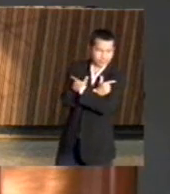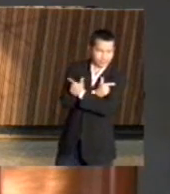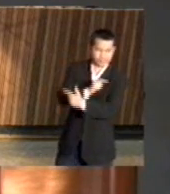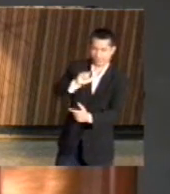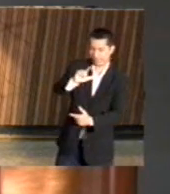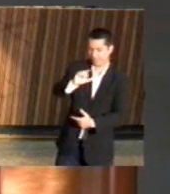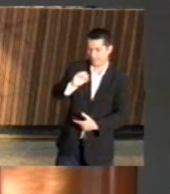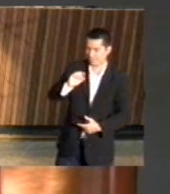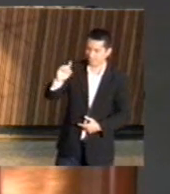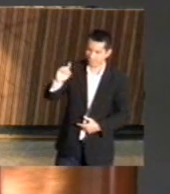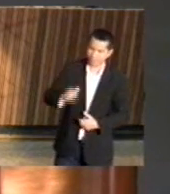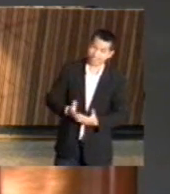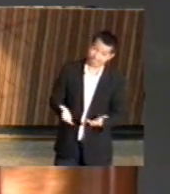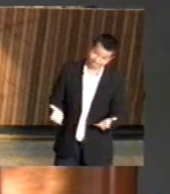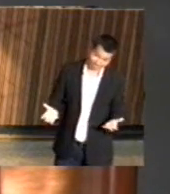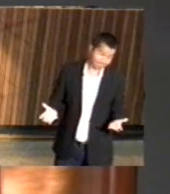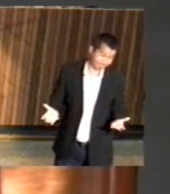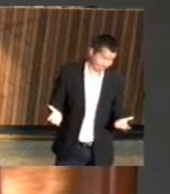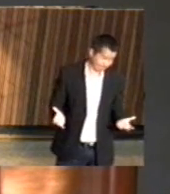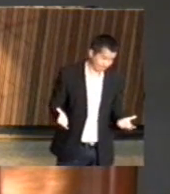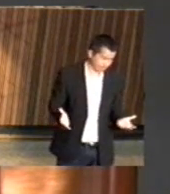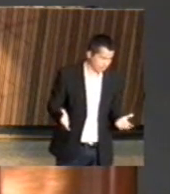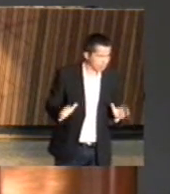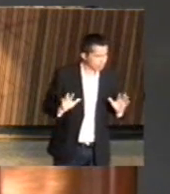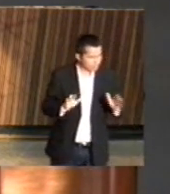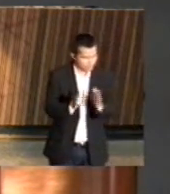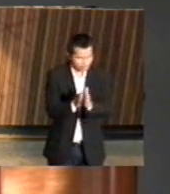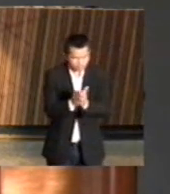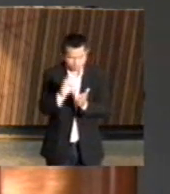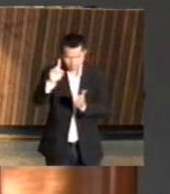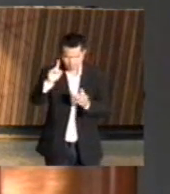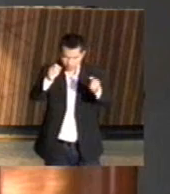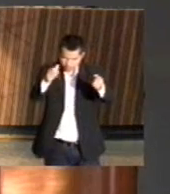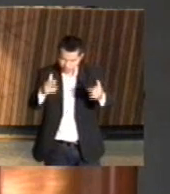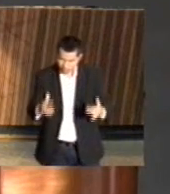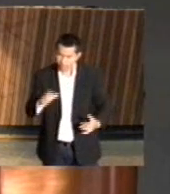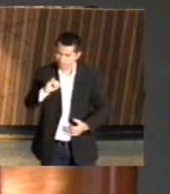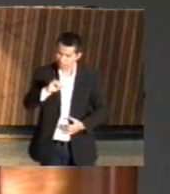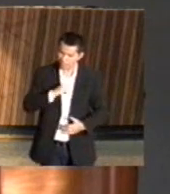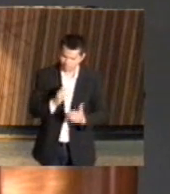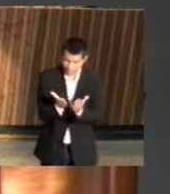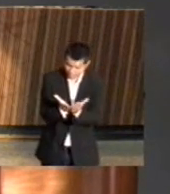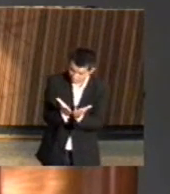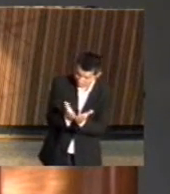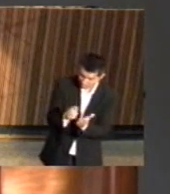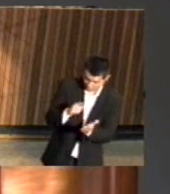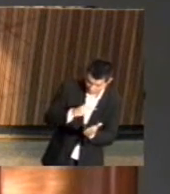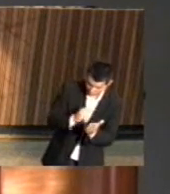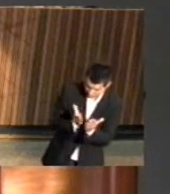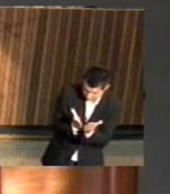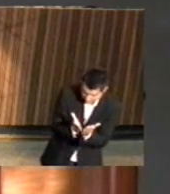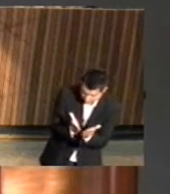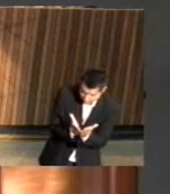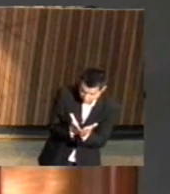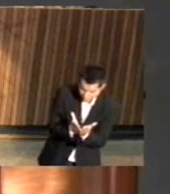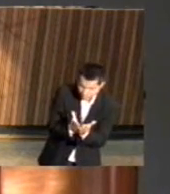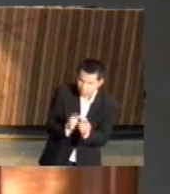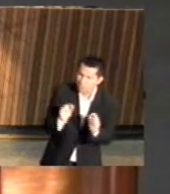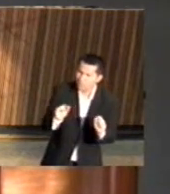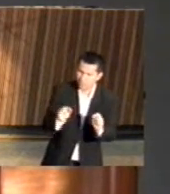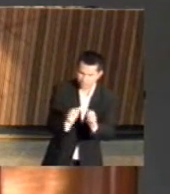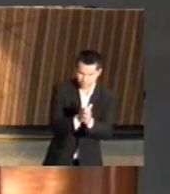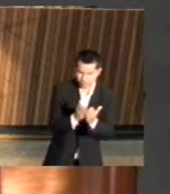começa a tomar decisões de valor na sua vida, baseado no senso comum, naquilo que todo mundo pensa que é